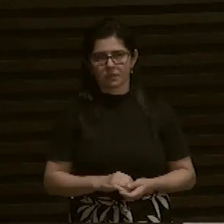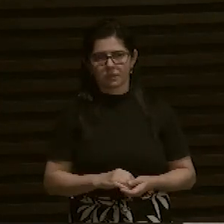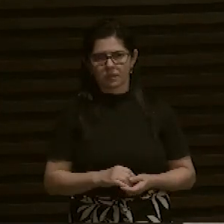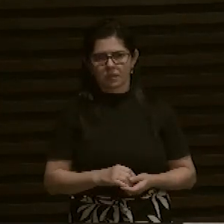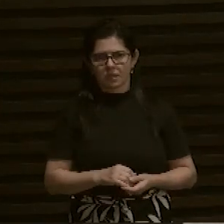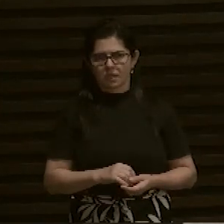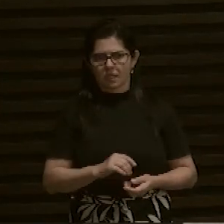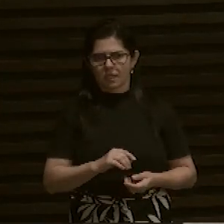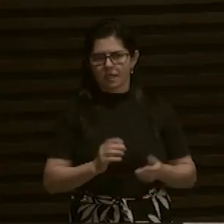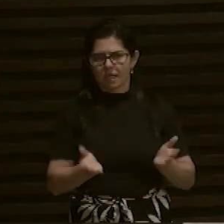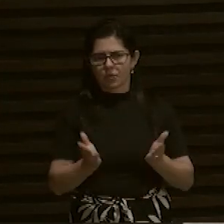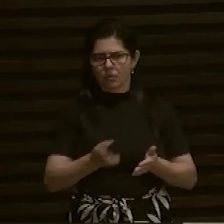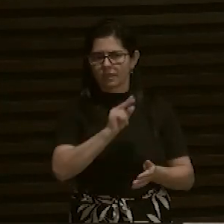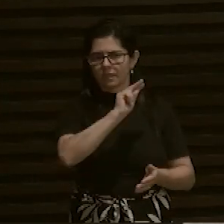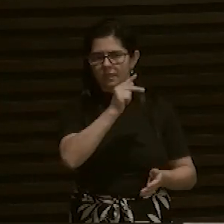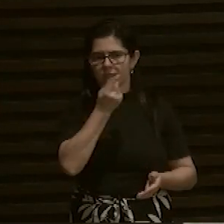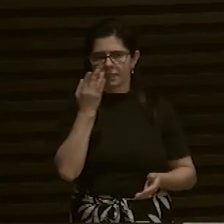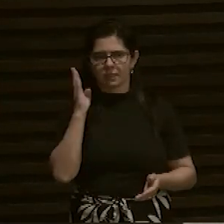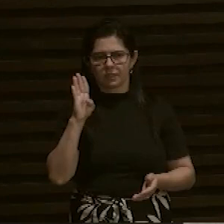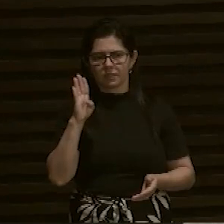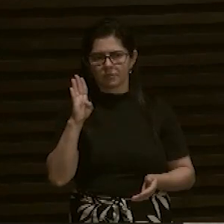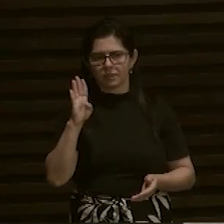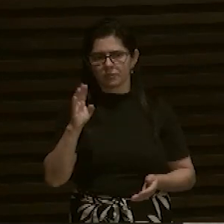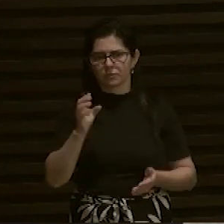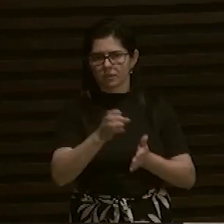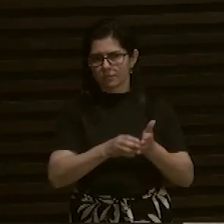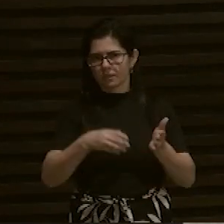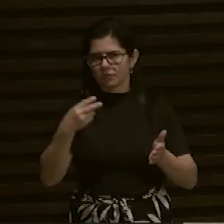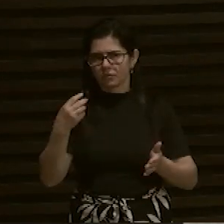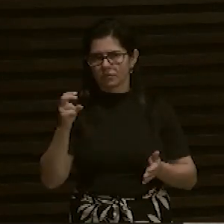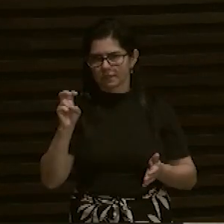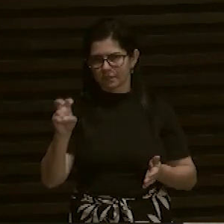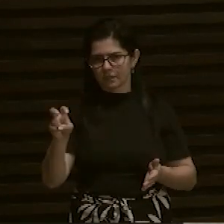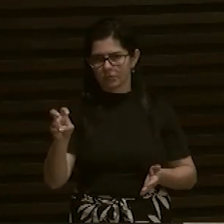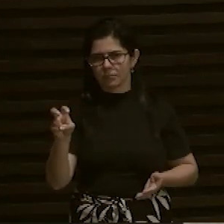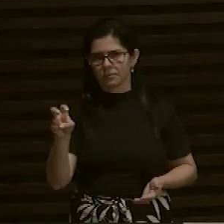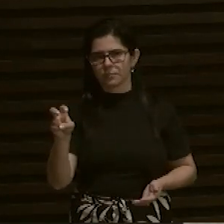mantenha o dedo aí, tá? Põe o dedo aí na Bíblia e vamos abrir lá em Hebreus 5,